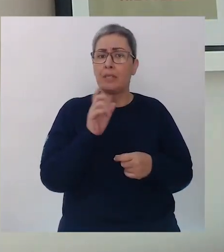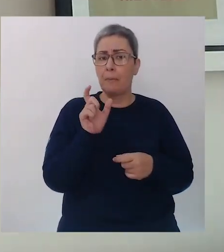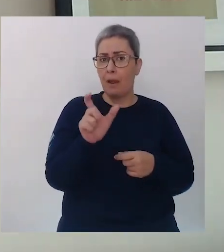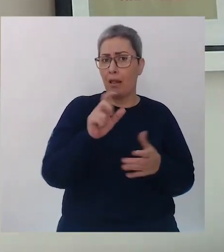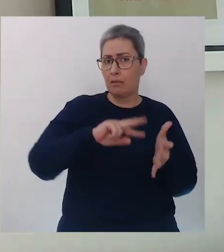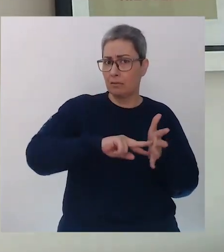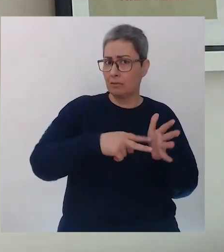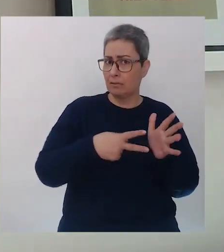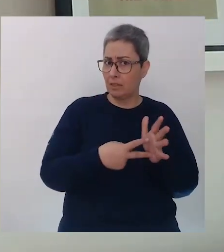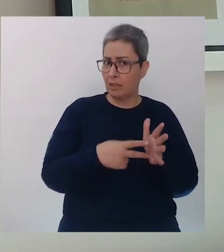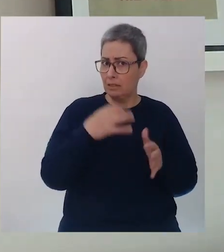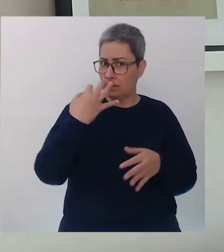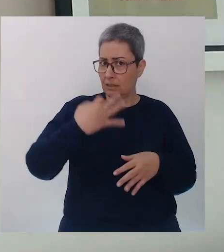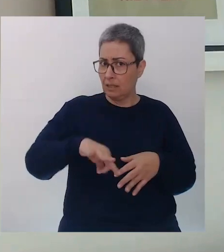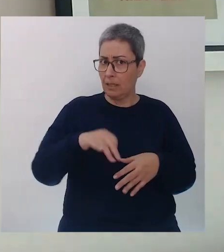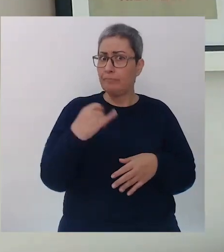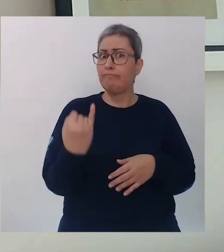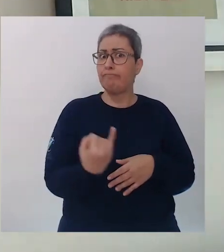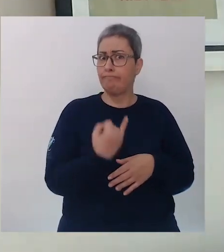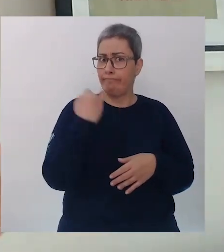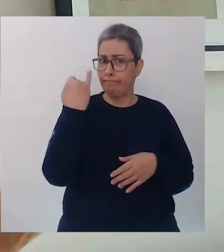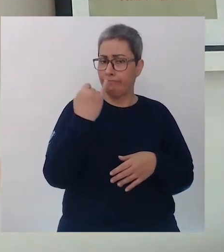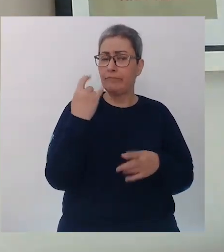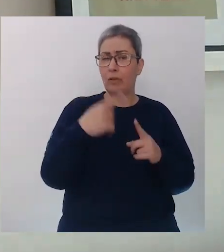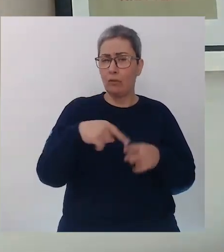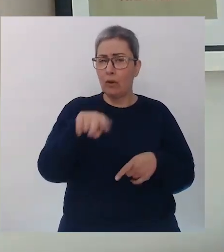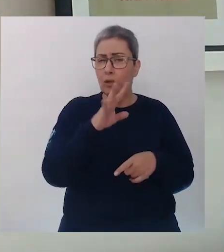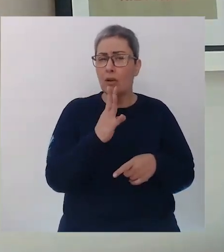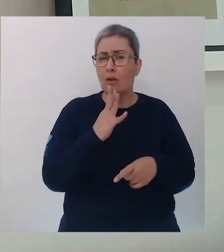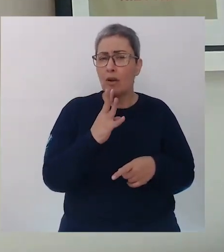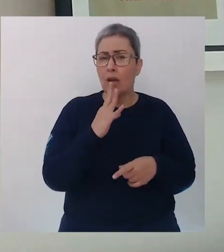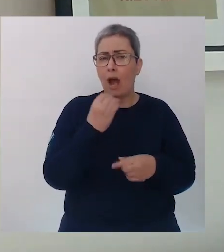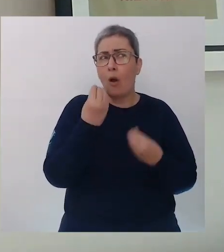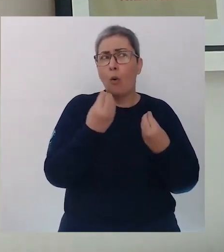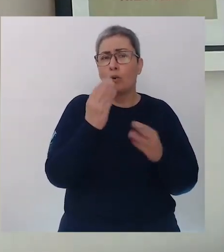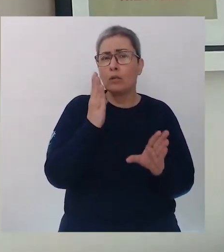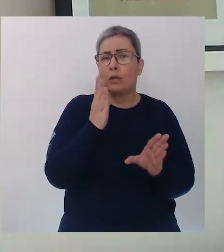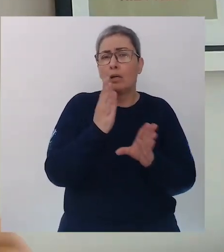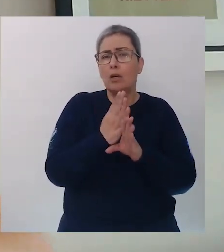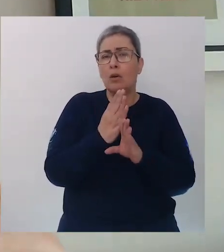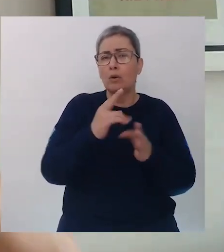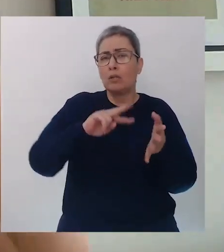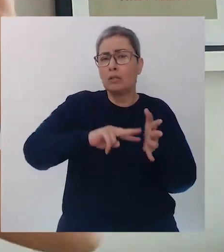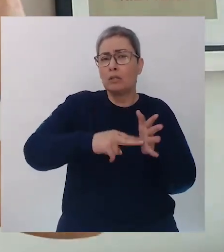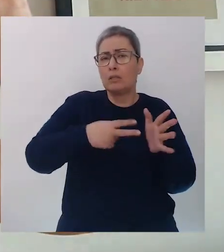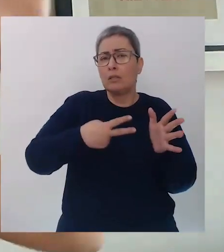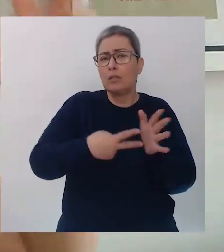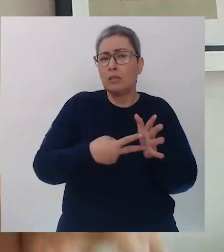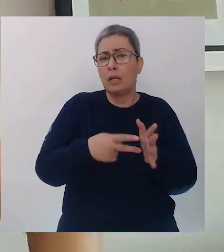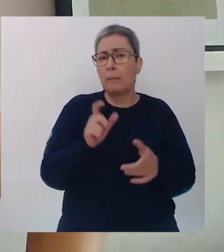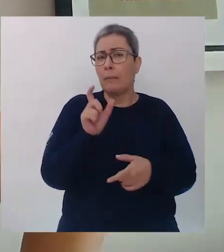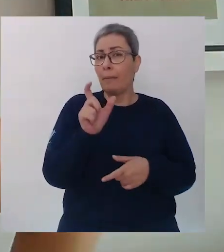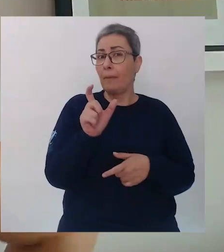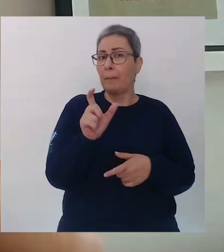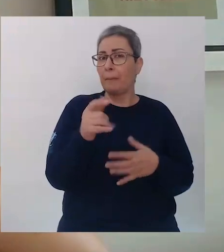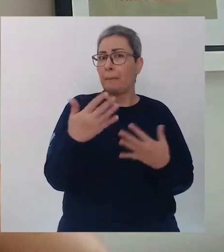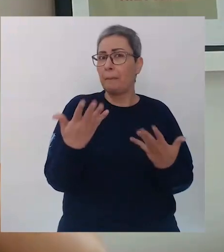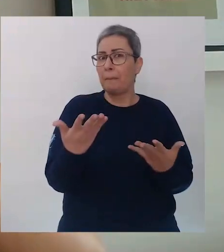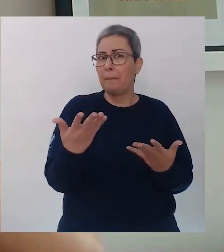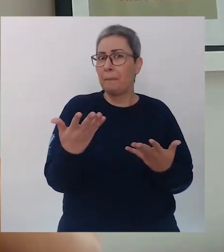palavras significam, certo? Isso é muito importante. E vocês sabem onde que a gente pode encontrar o significado das